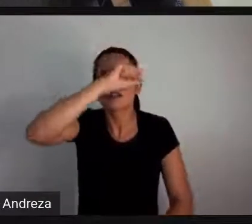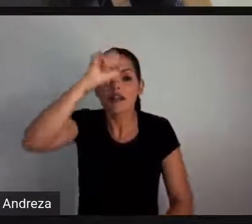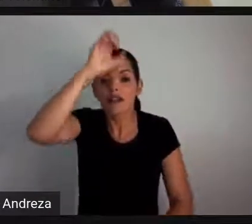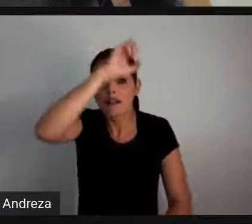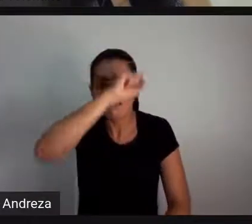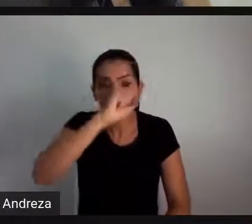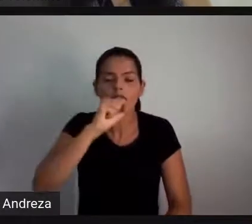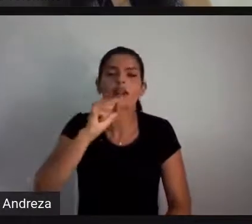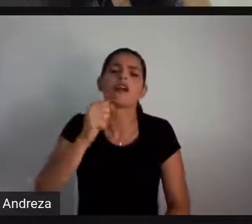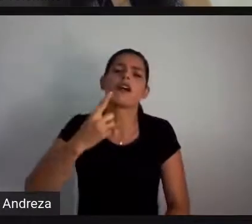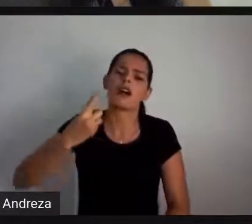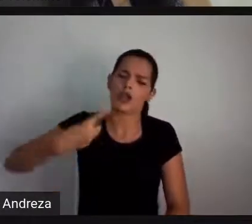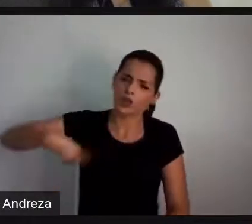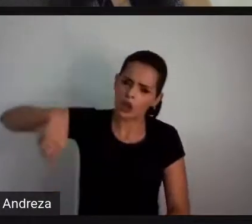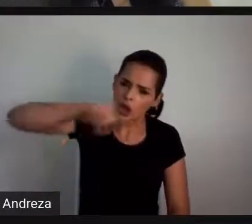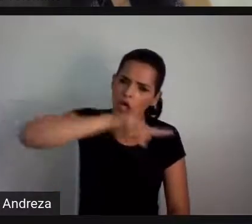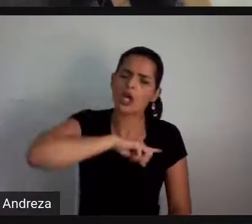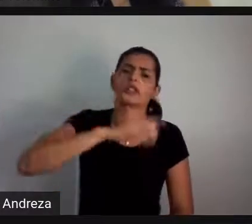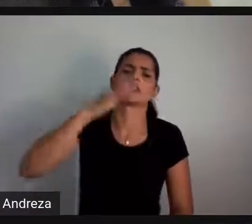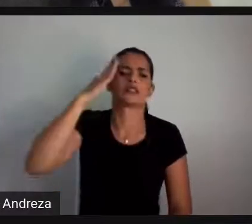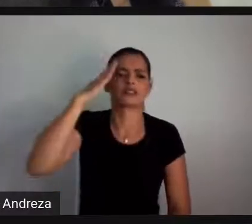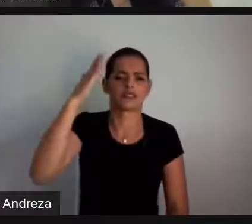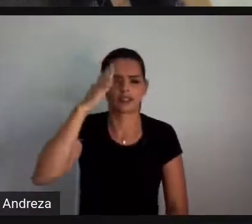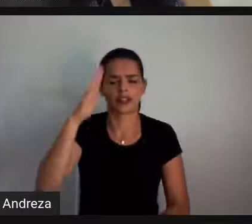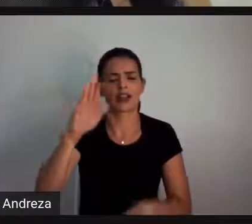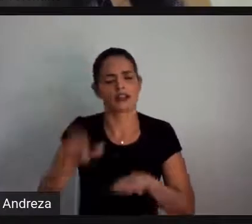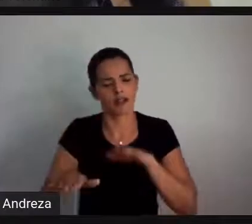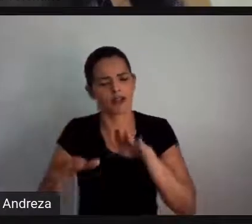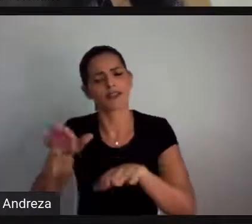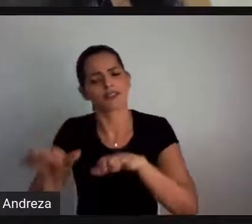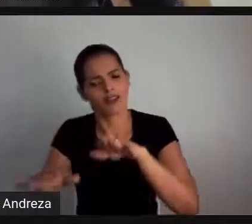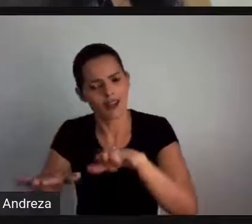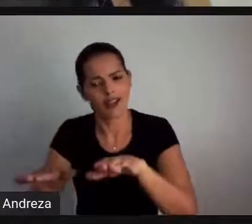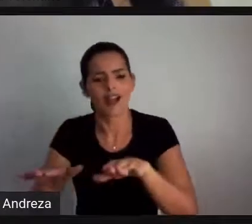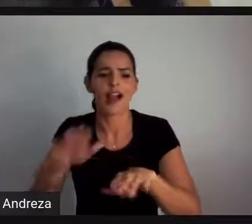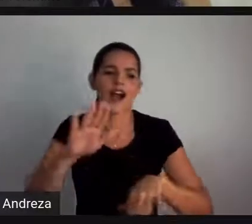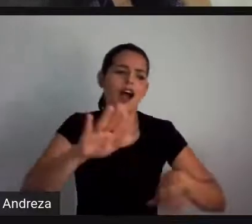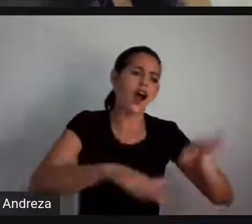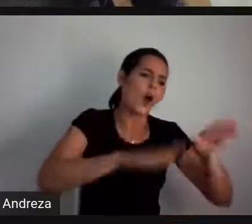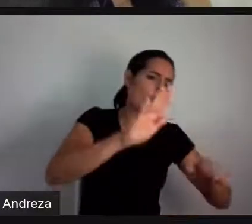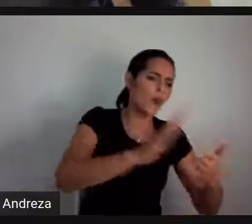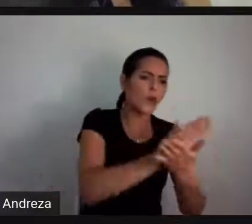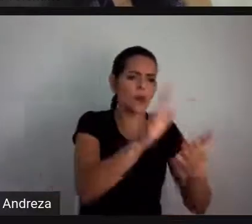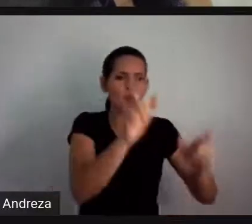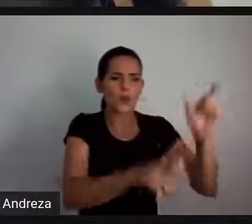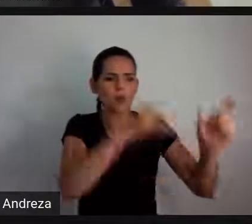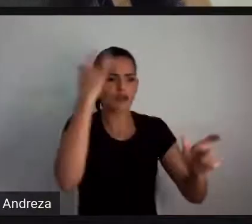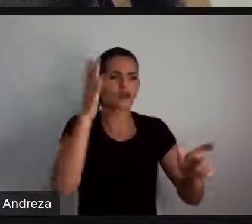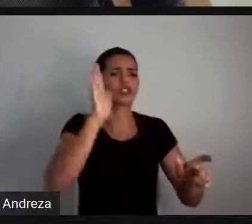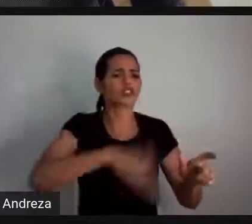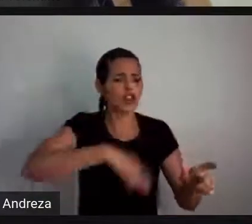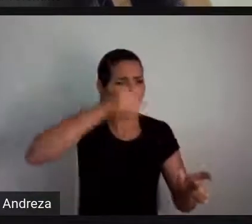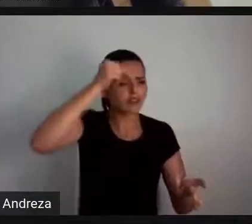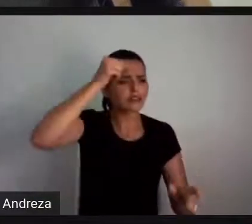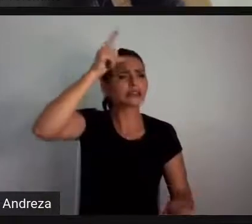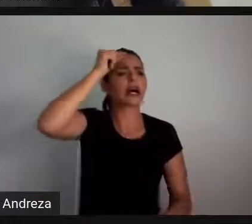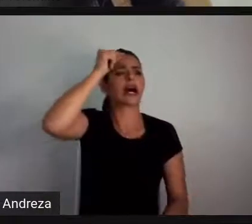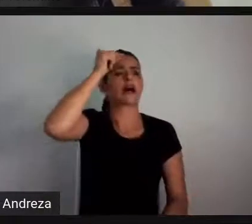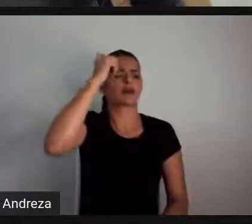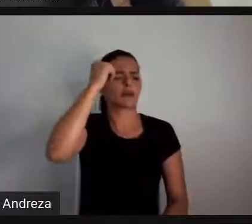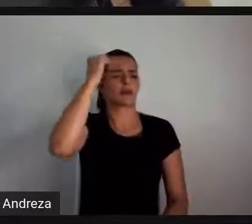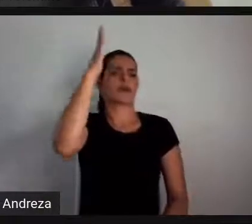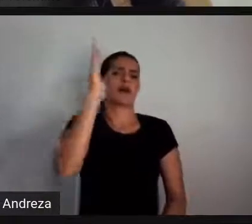eu acho que estamos nessa caminhada, sabe? Uns já sabem mais, uns são é mais fácil essa caminhada, uns